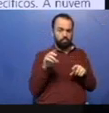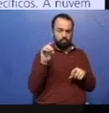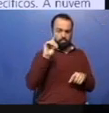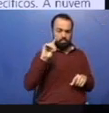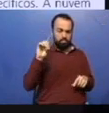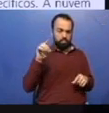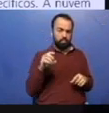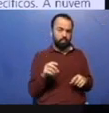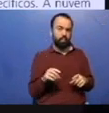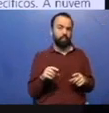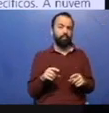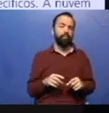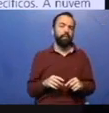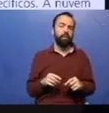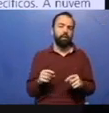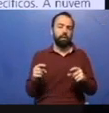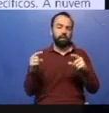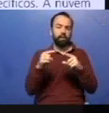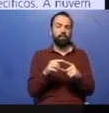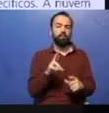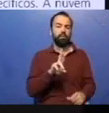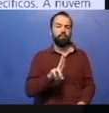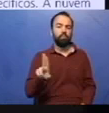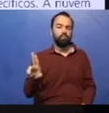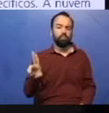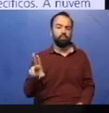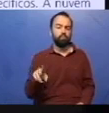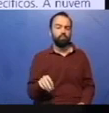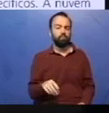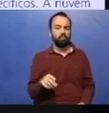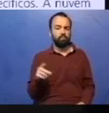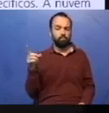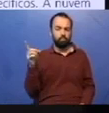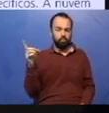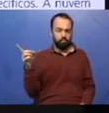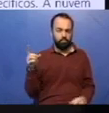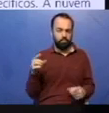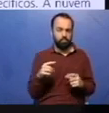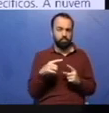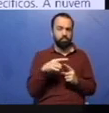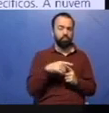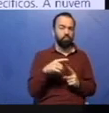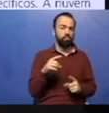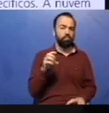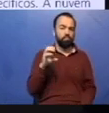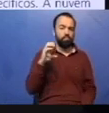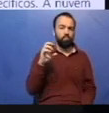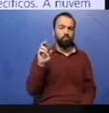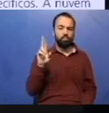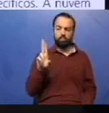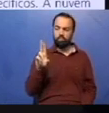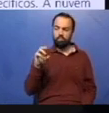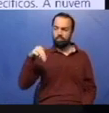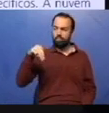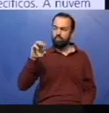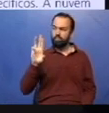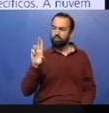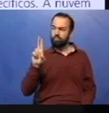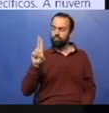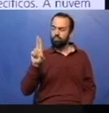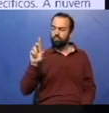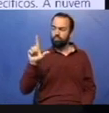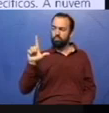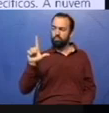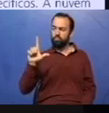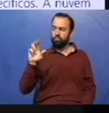nomes específicos. A nuvem do tipo cúmulos, nós vamos estudar, ela, por exemplo, ela tem a base